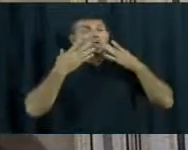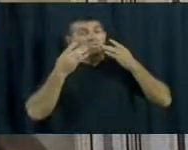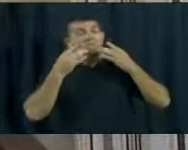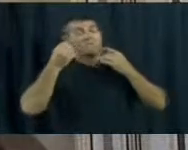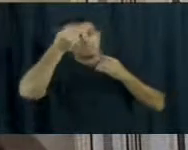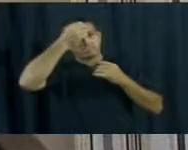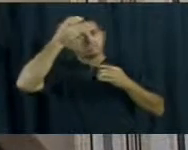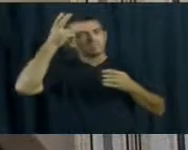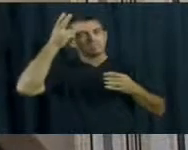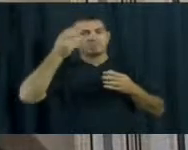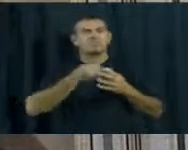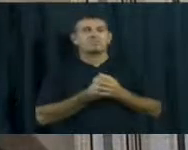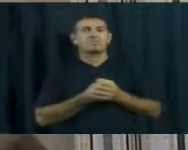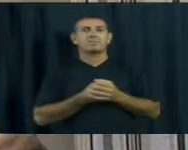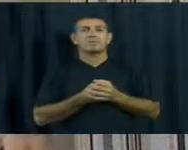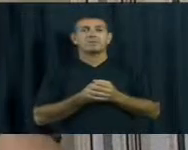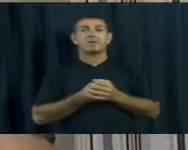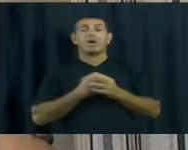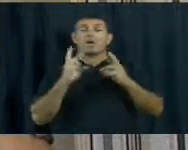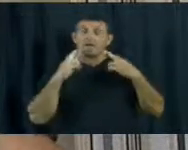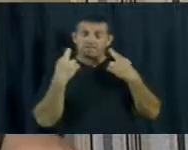reunião com